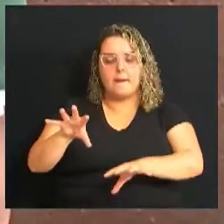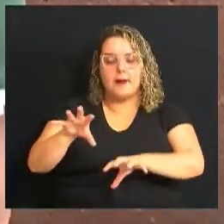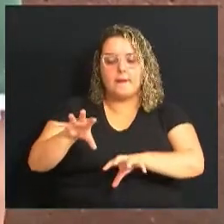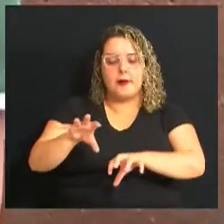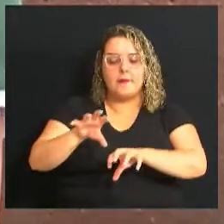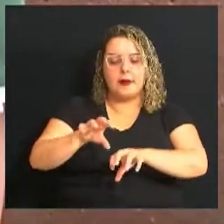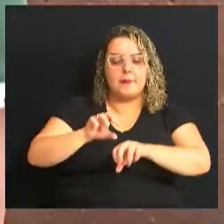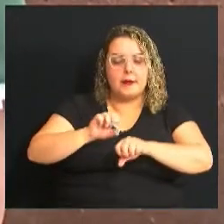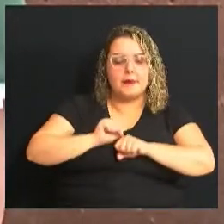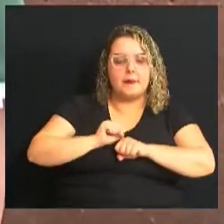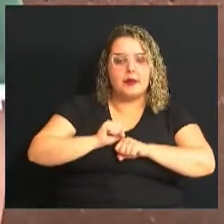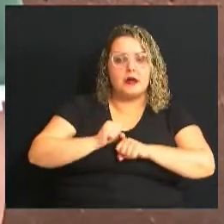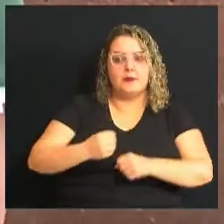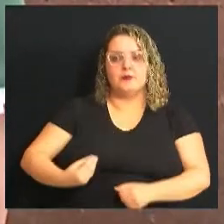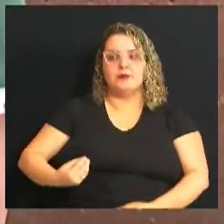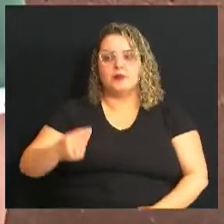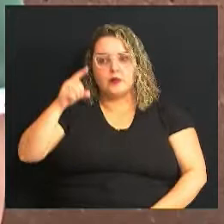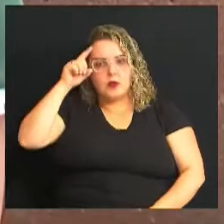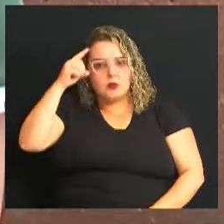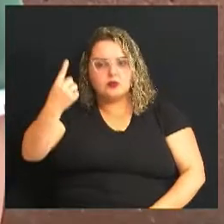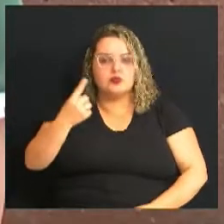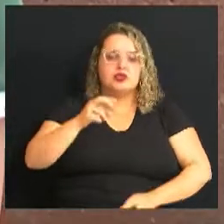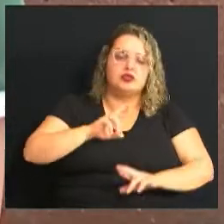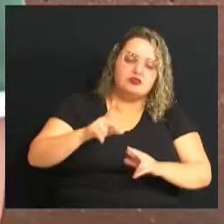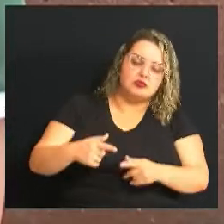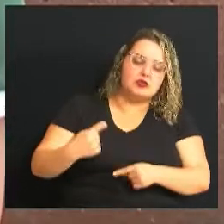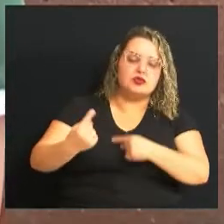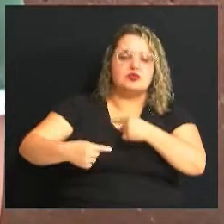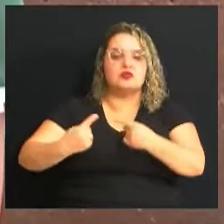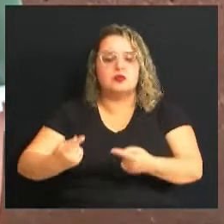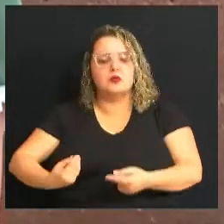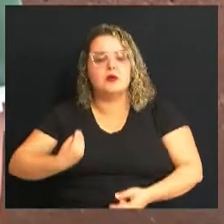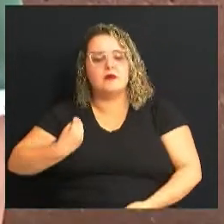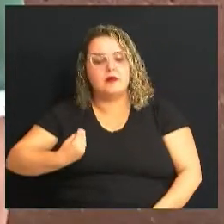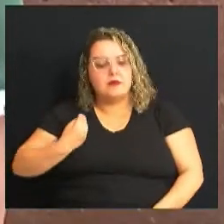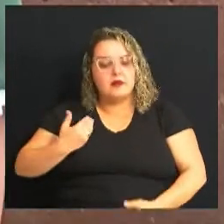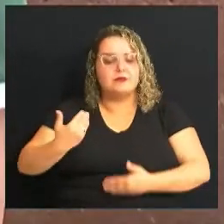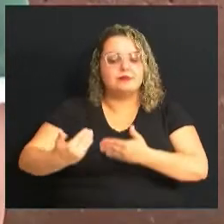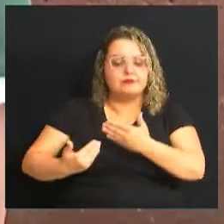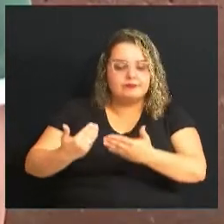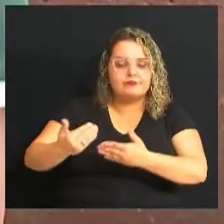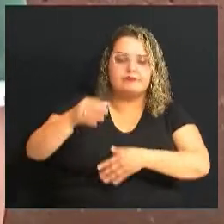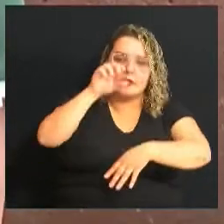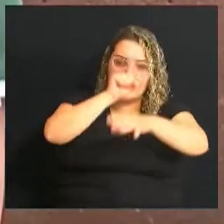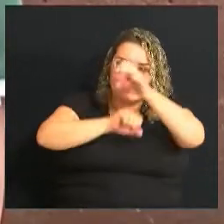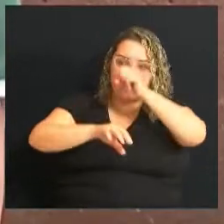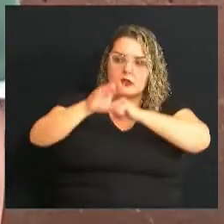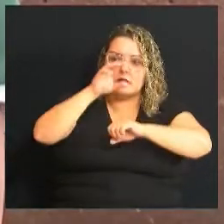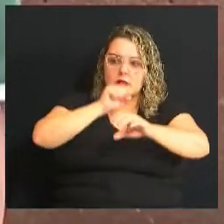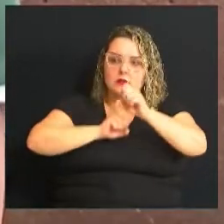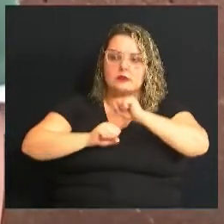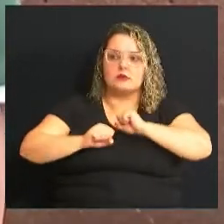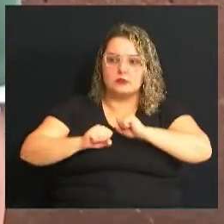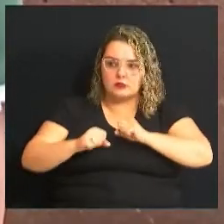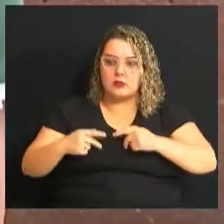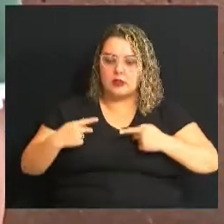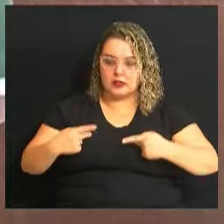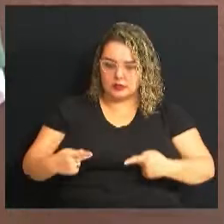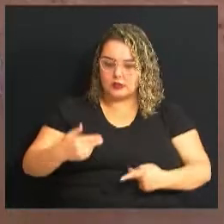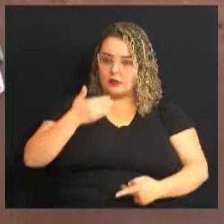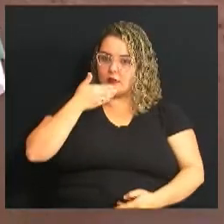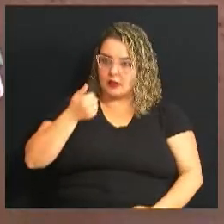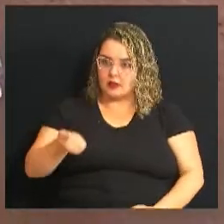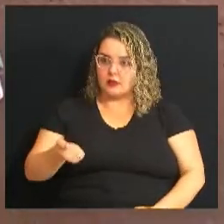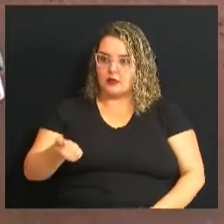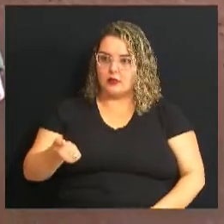vivenciando cada situação e você vai aprendendo a se postar melhor, entendeu? Não